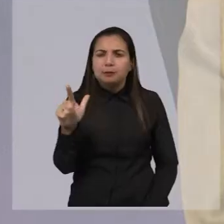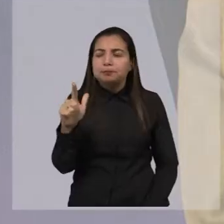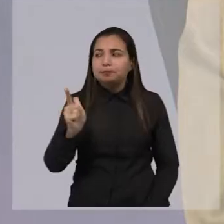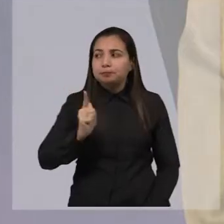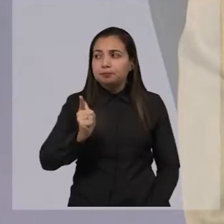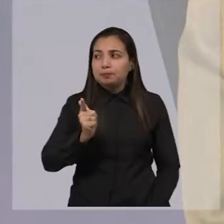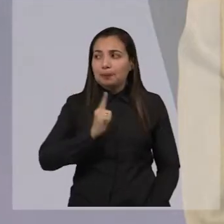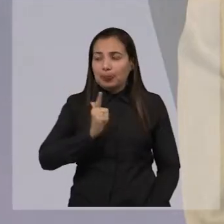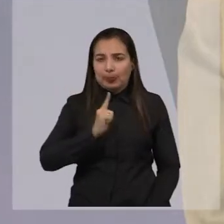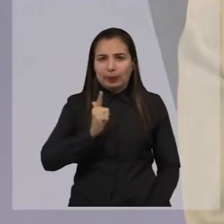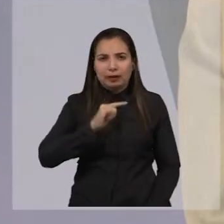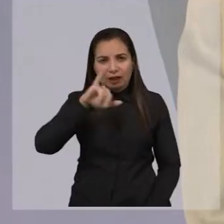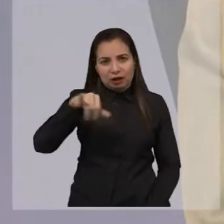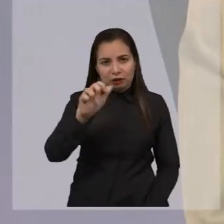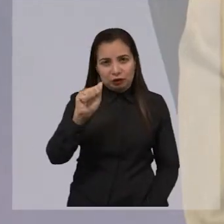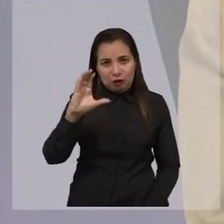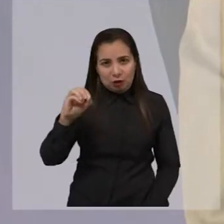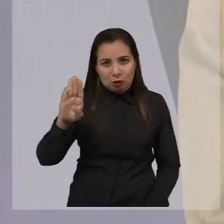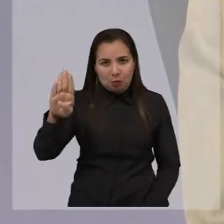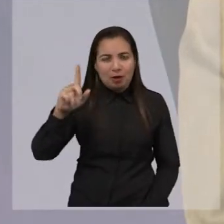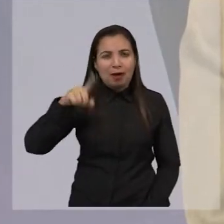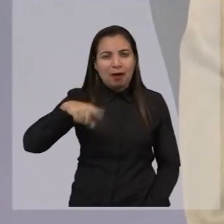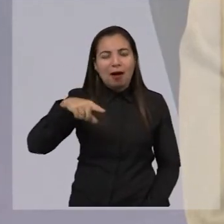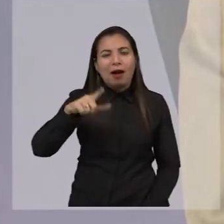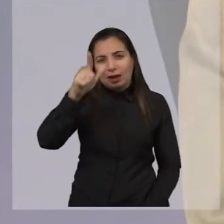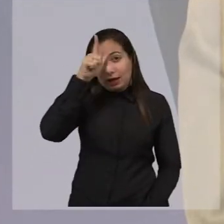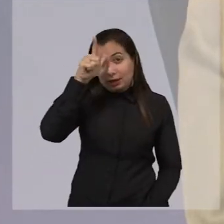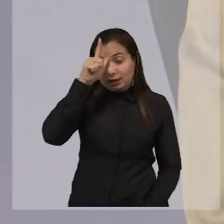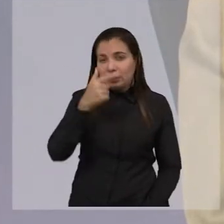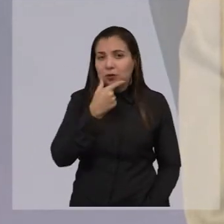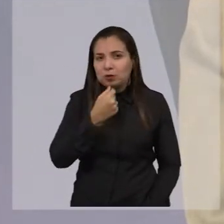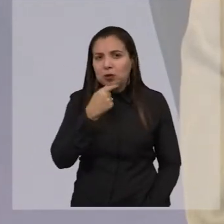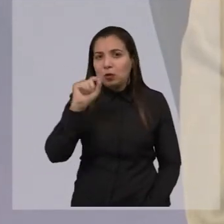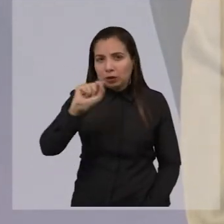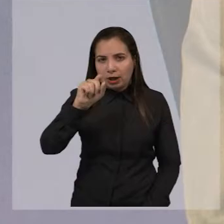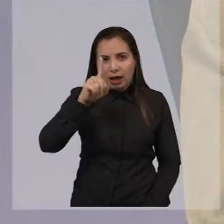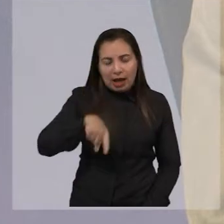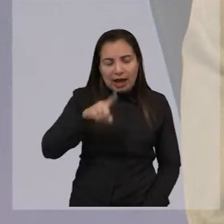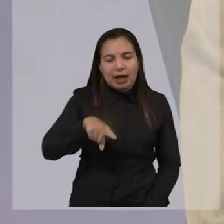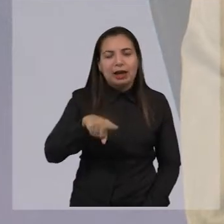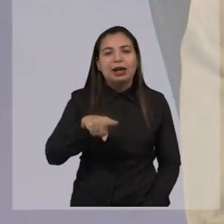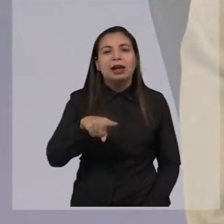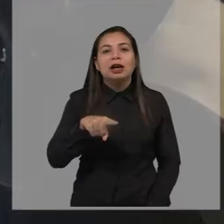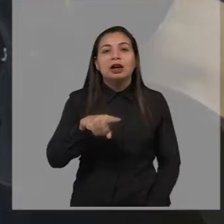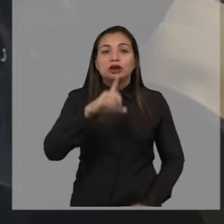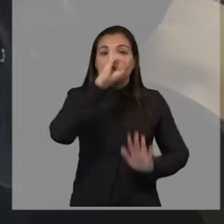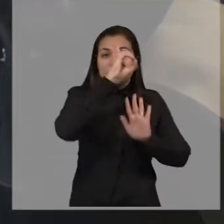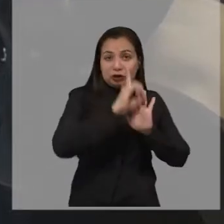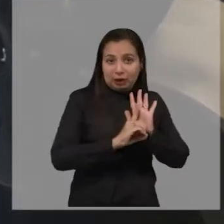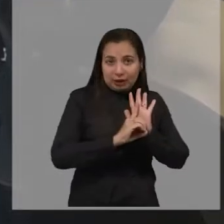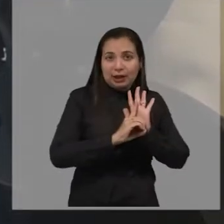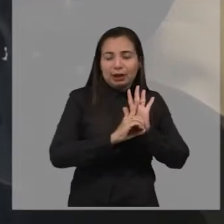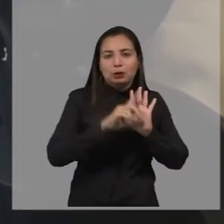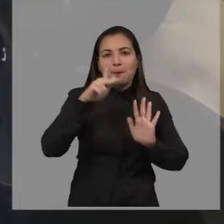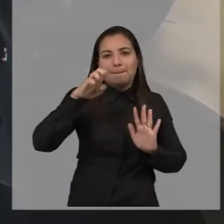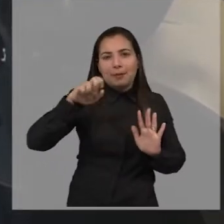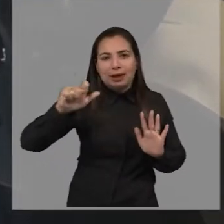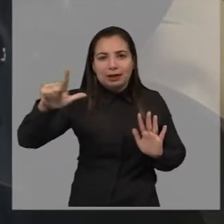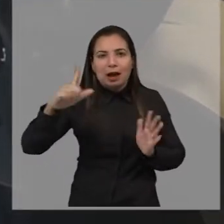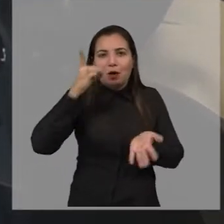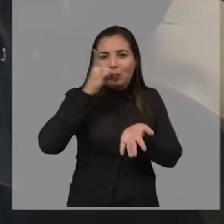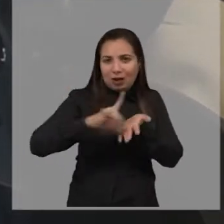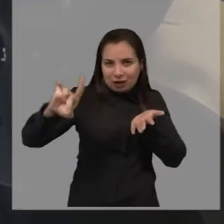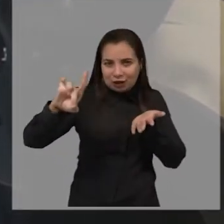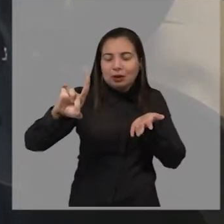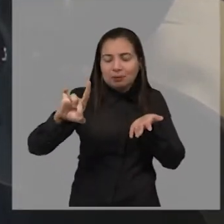chamado Gunther Jacobs, um alemão, há 30 anos atrás, desenvolveu uma tese chamada Direito Penal do Inimigo. Então, esse rapaz, lá